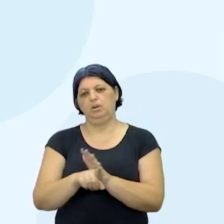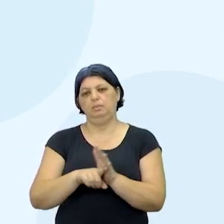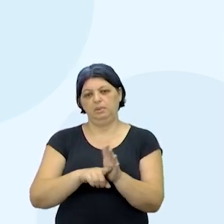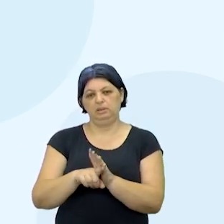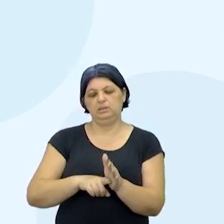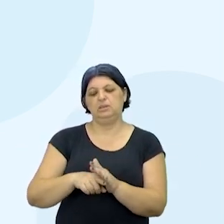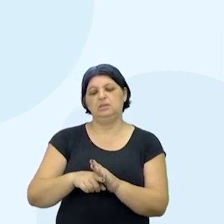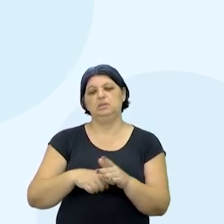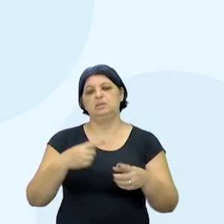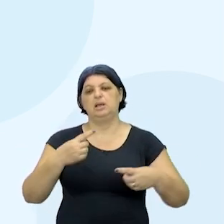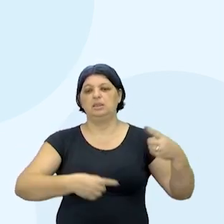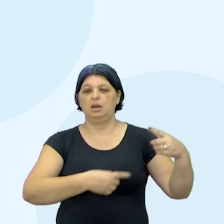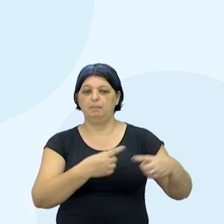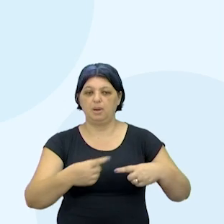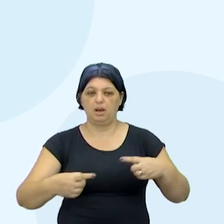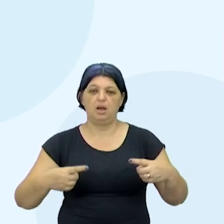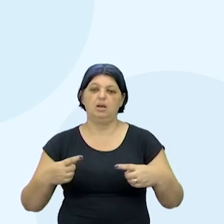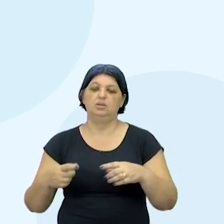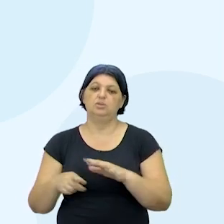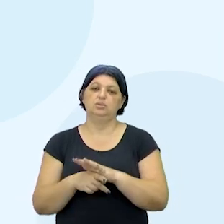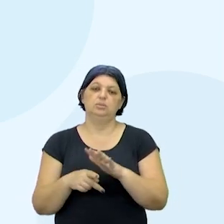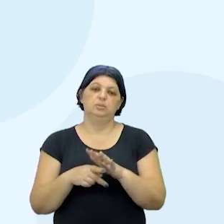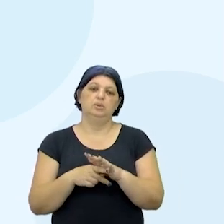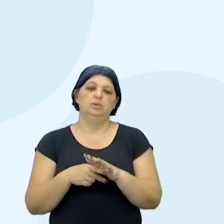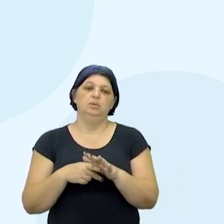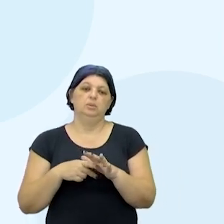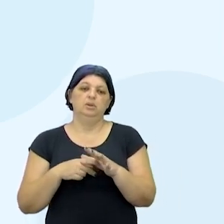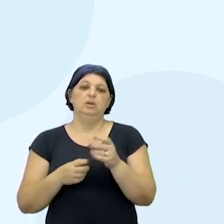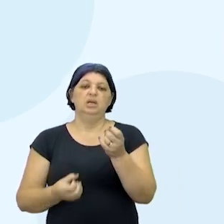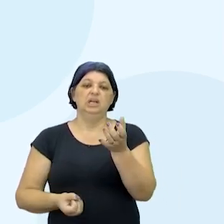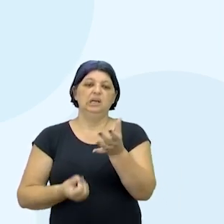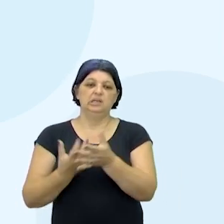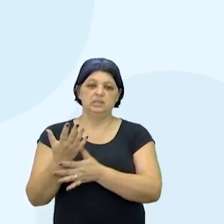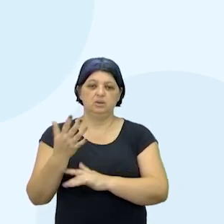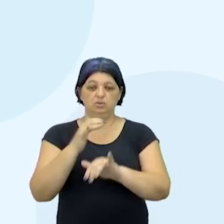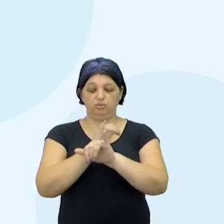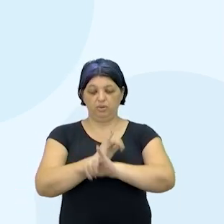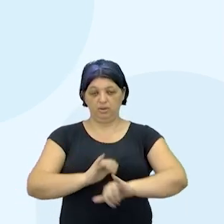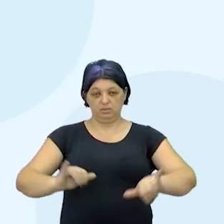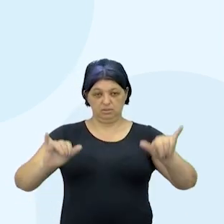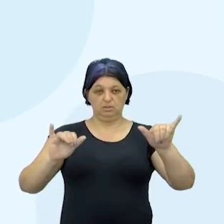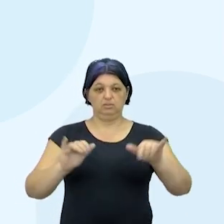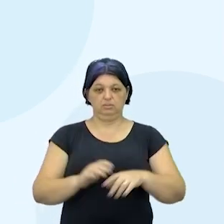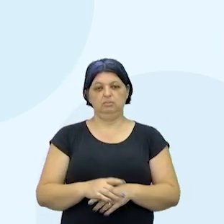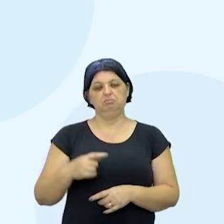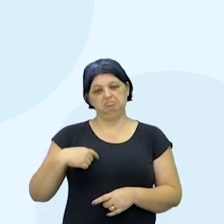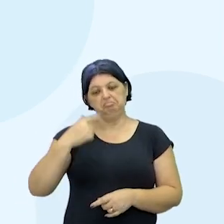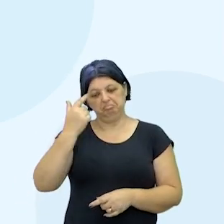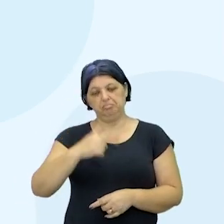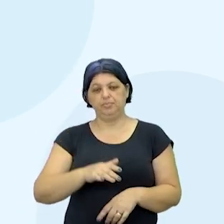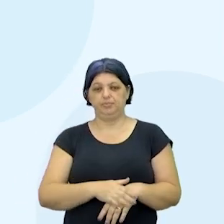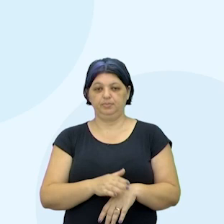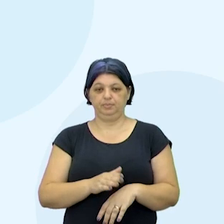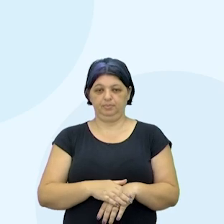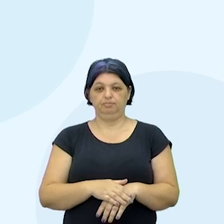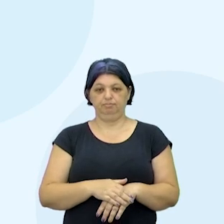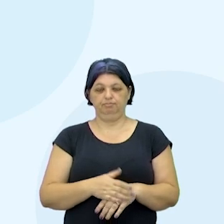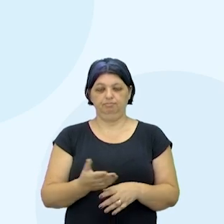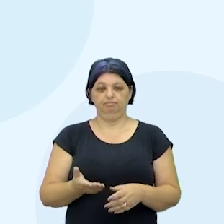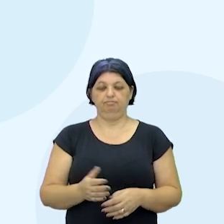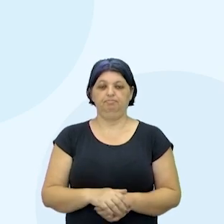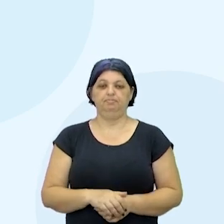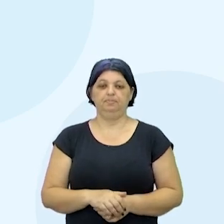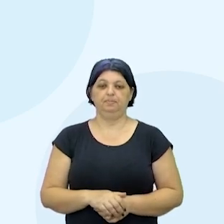pesquisas, debates, falaríamos de produções e divulgações. Então, eu estou aqui fazendo esse papel.